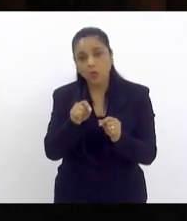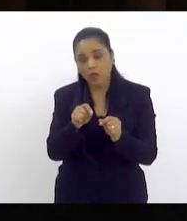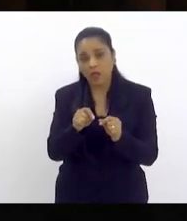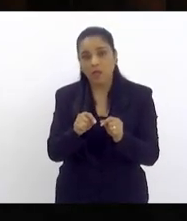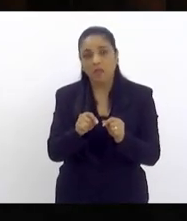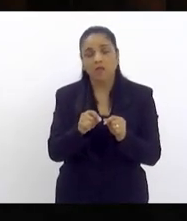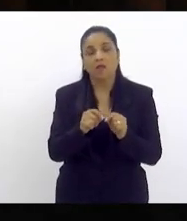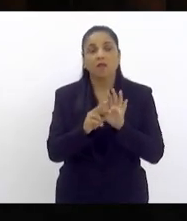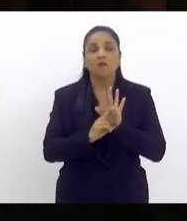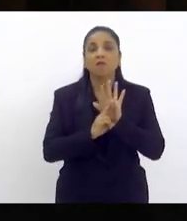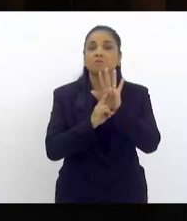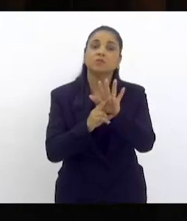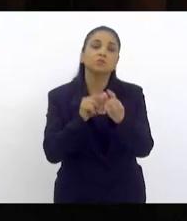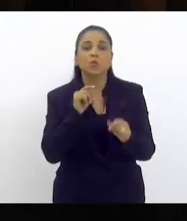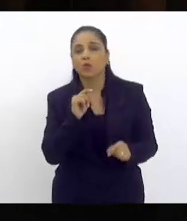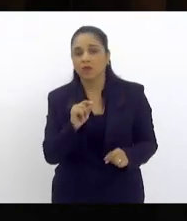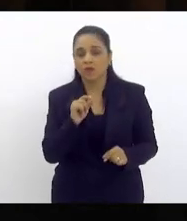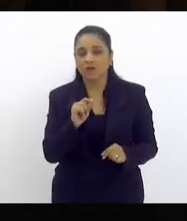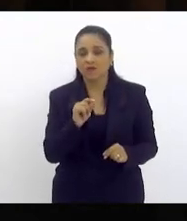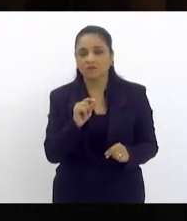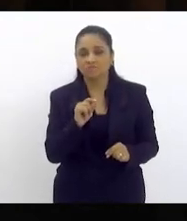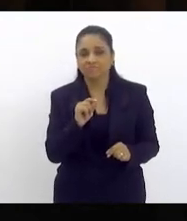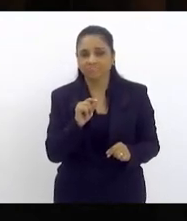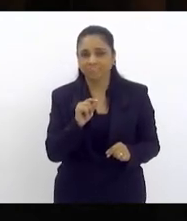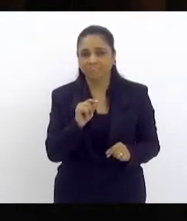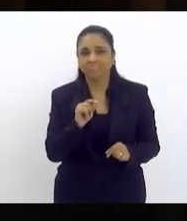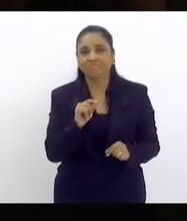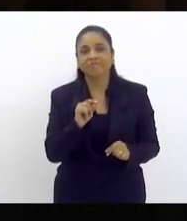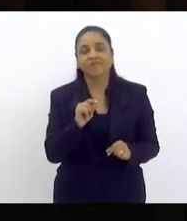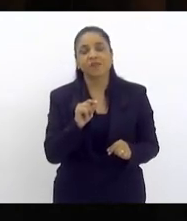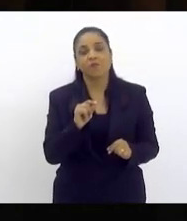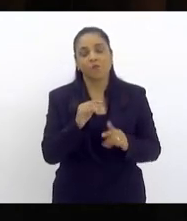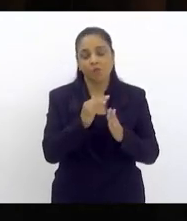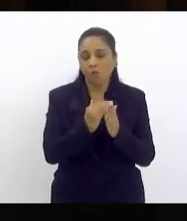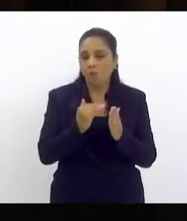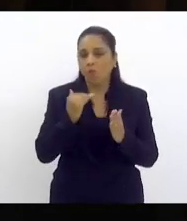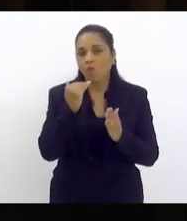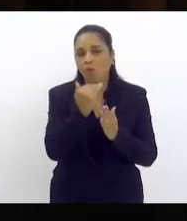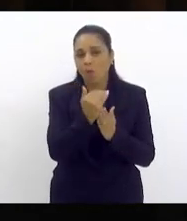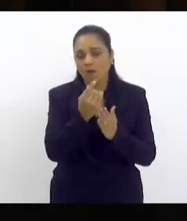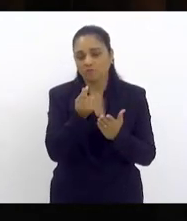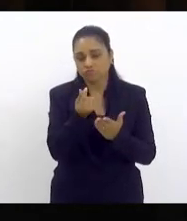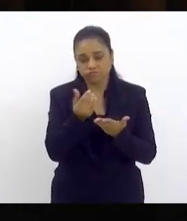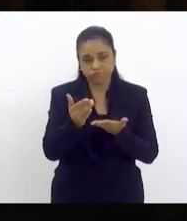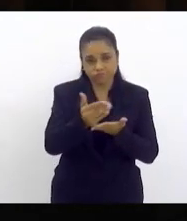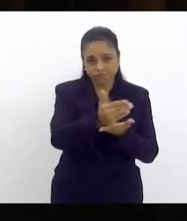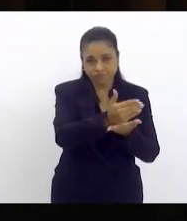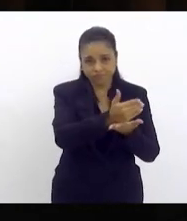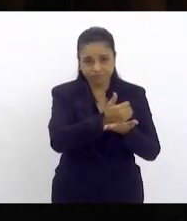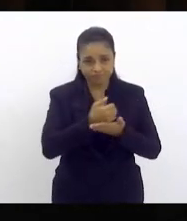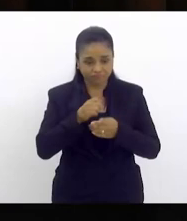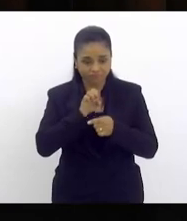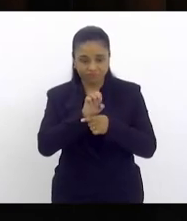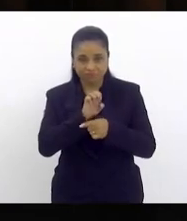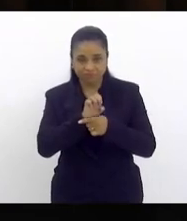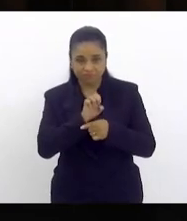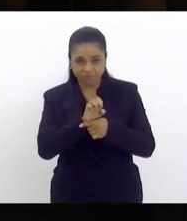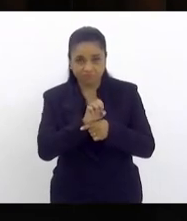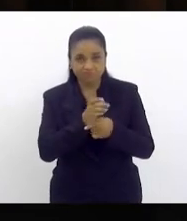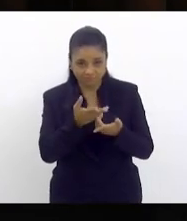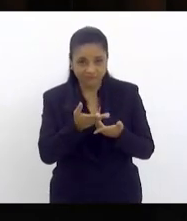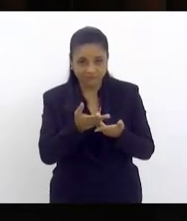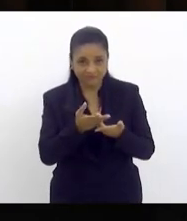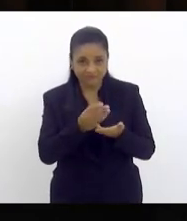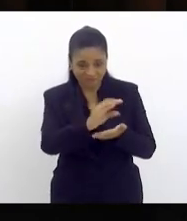só uma possibilidade de aumento das finanças do Rio de Janeiro, com a injeção aí